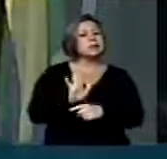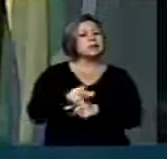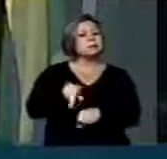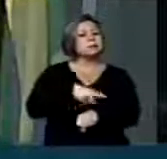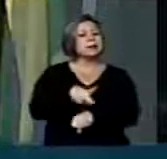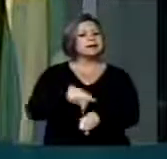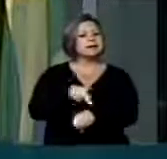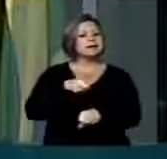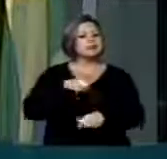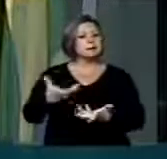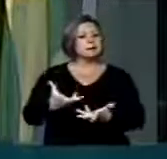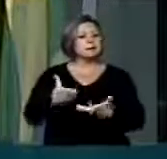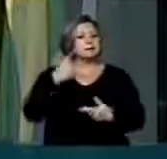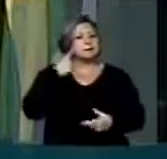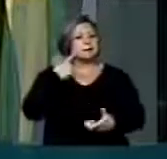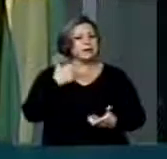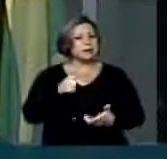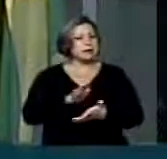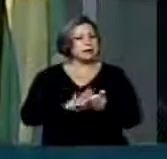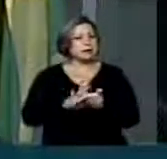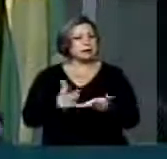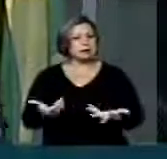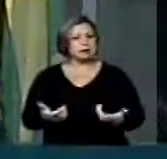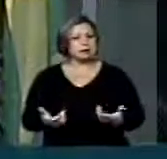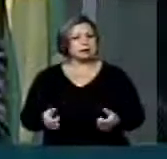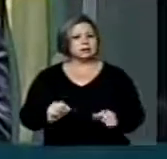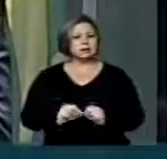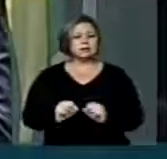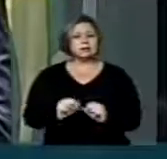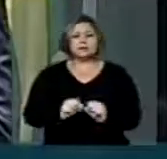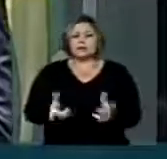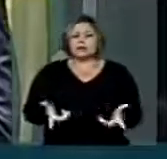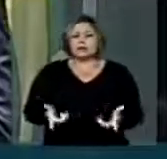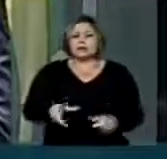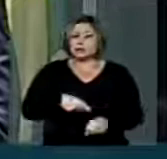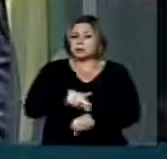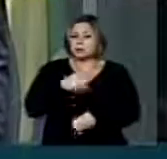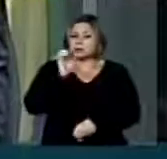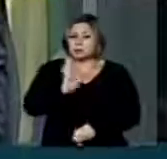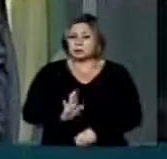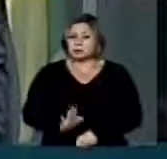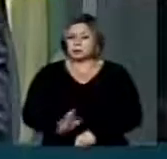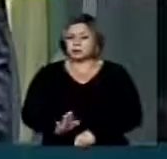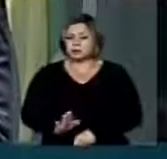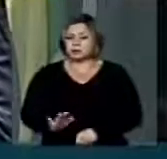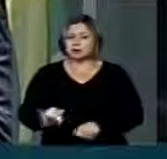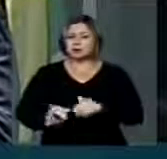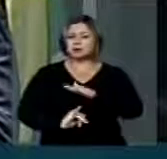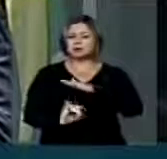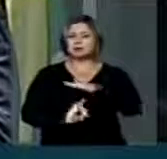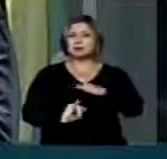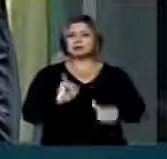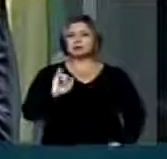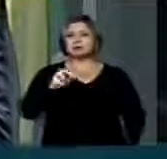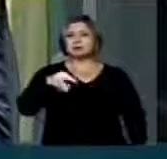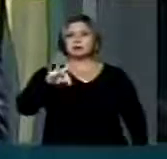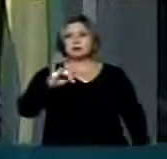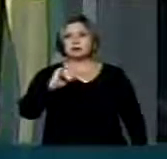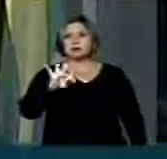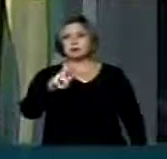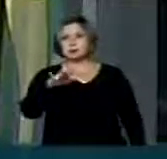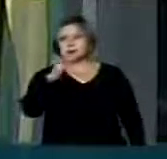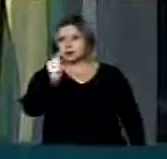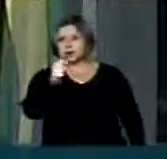país é esse? O que que nós estamos fazendo com as instituições